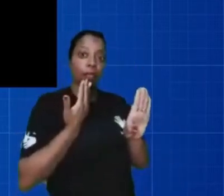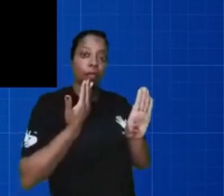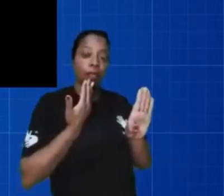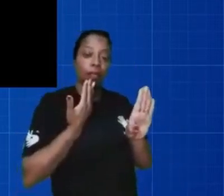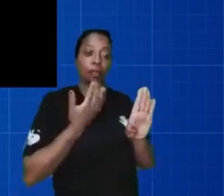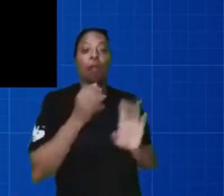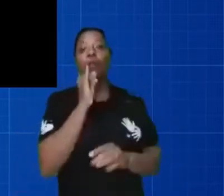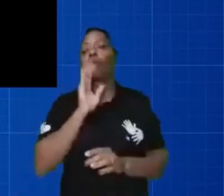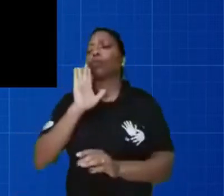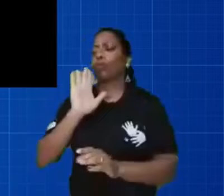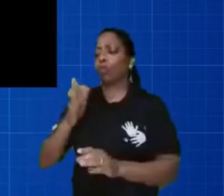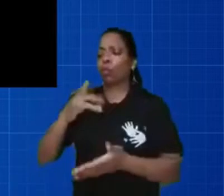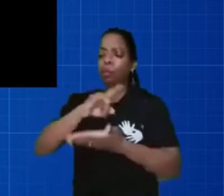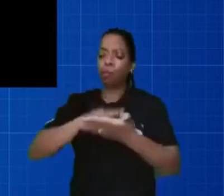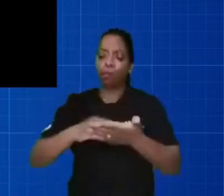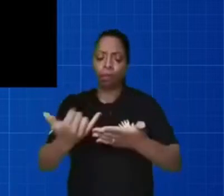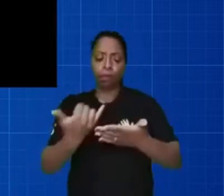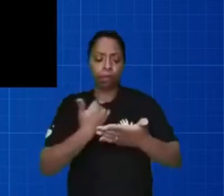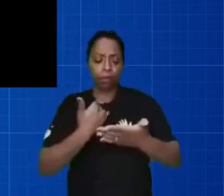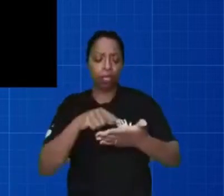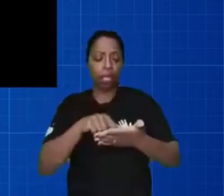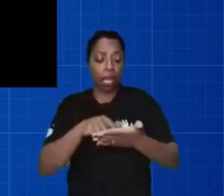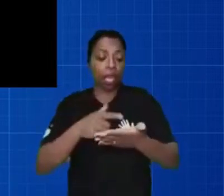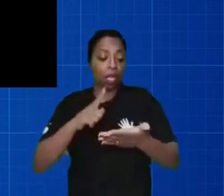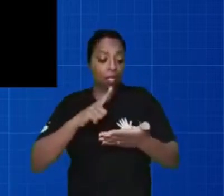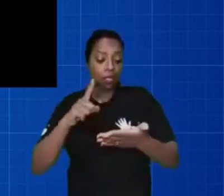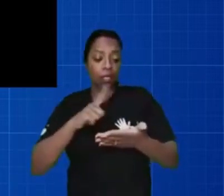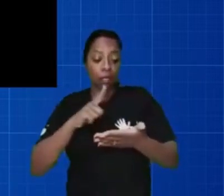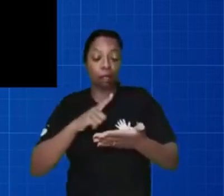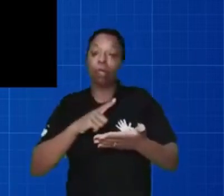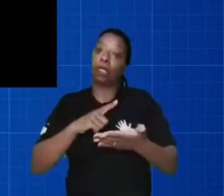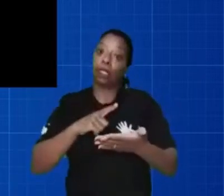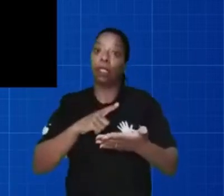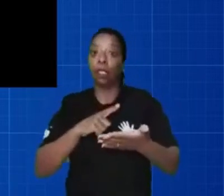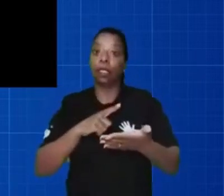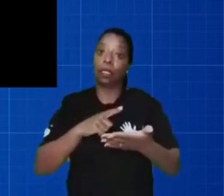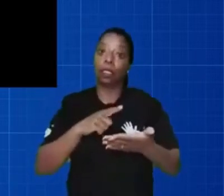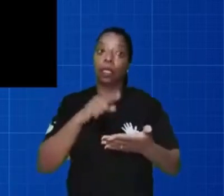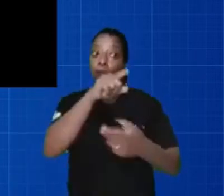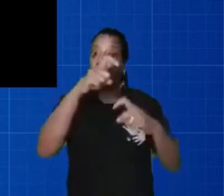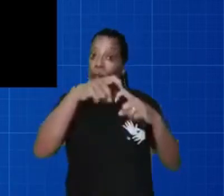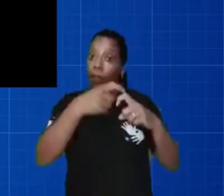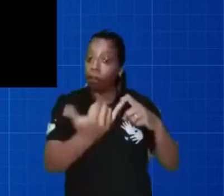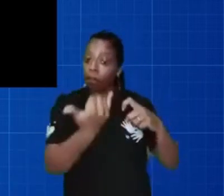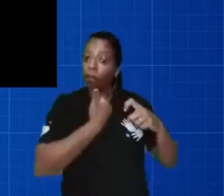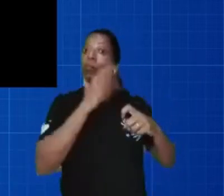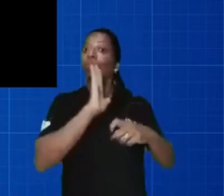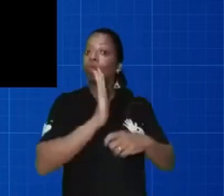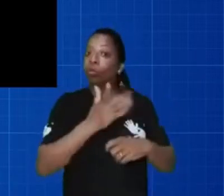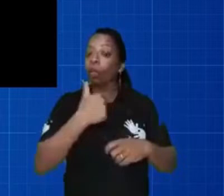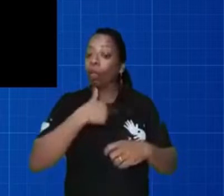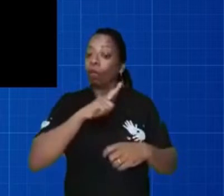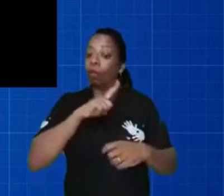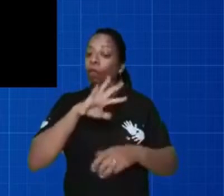avaliação clínica, né, feita pelo médico, feita pelo enfermeiro, né, a gente tem que, então, cumprir um primeiro isolamento de 10